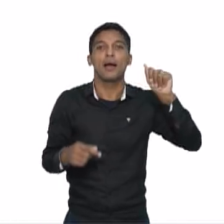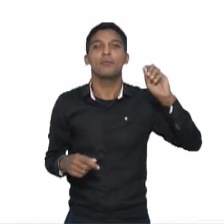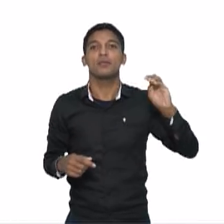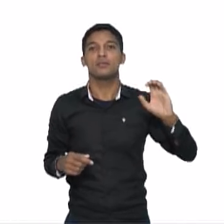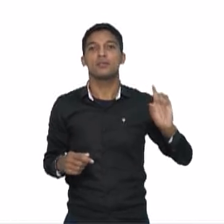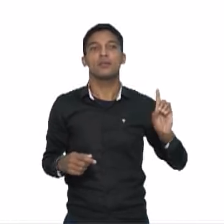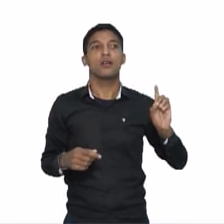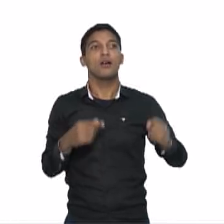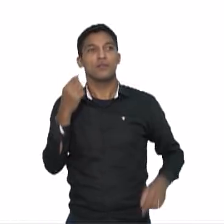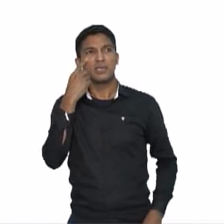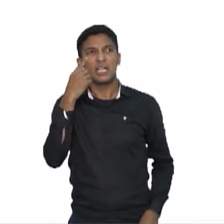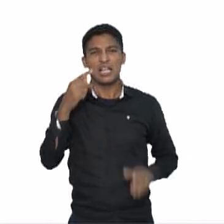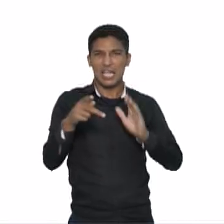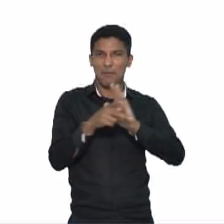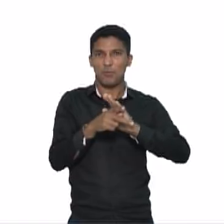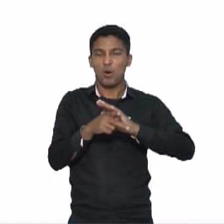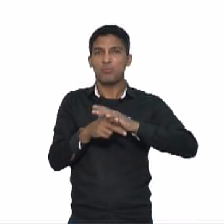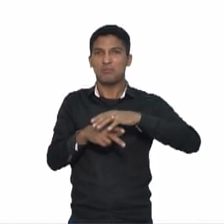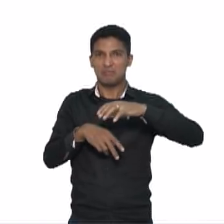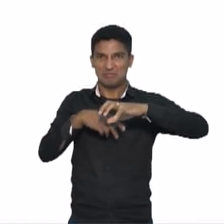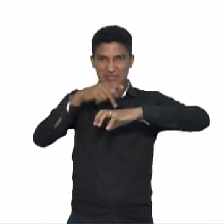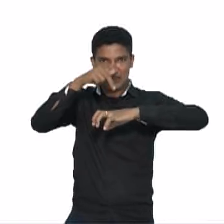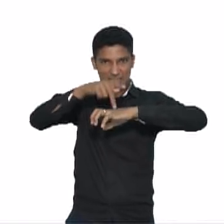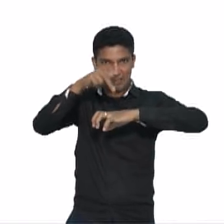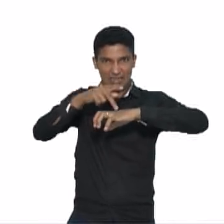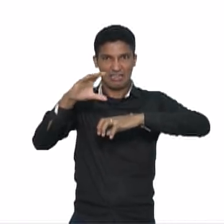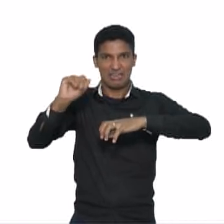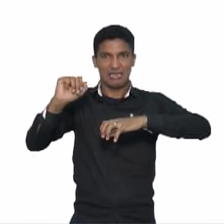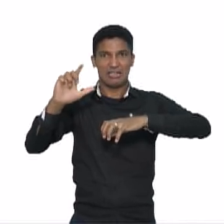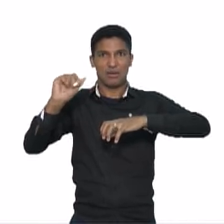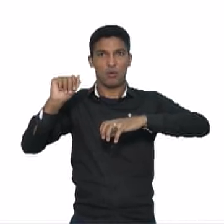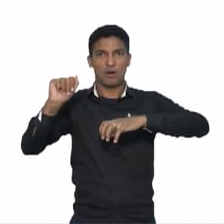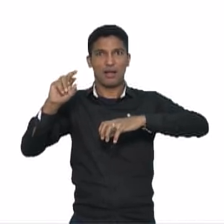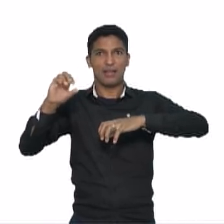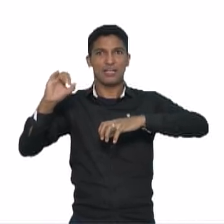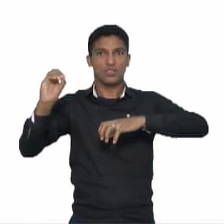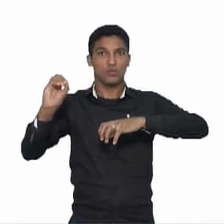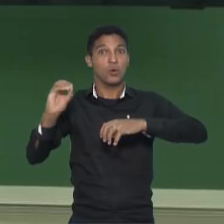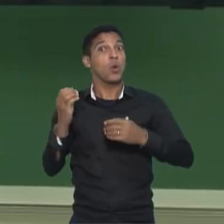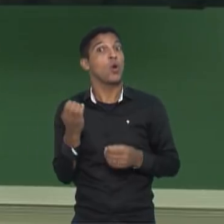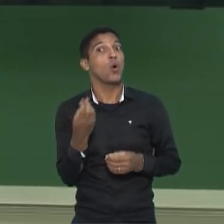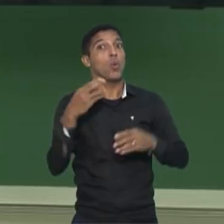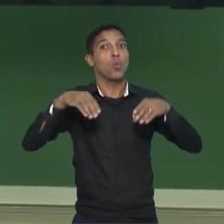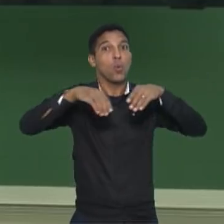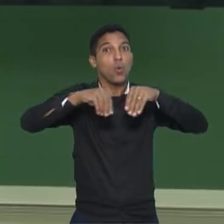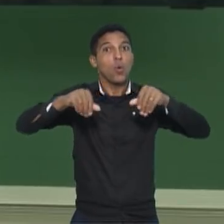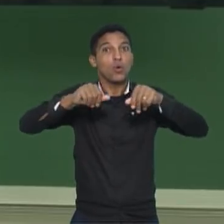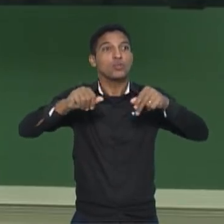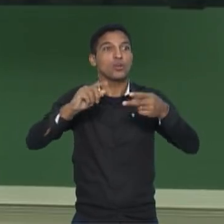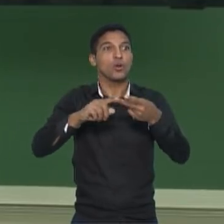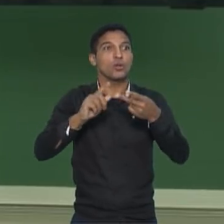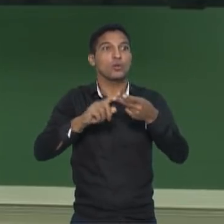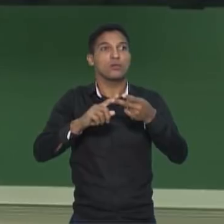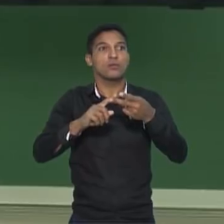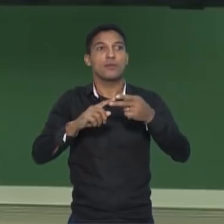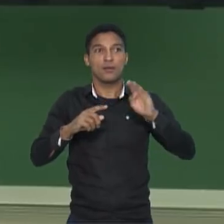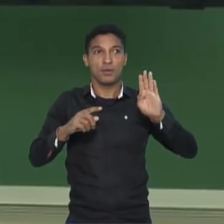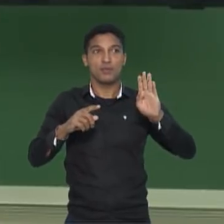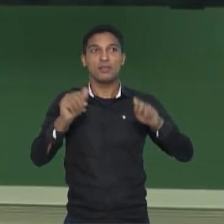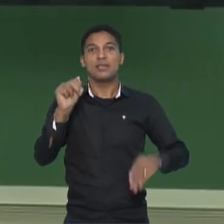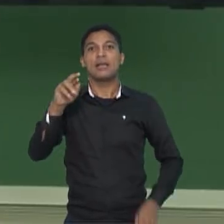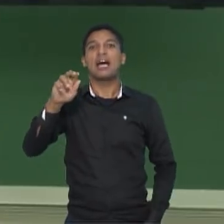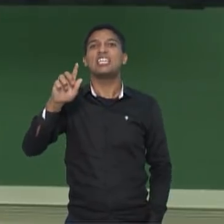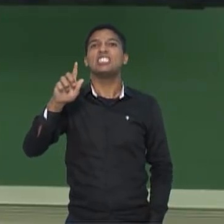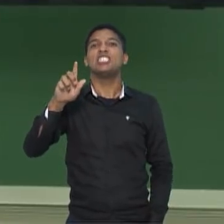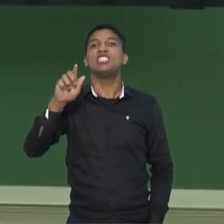argiloso. Letra C, solo arenoso, ou a opção letra D,